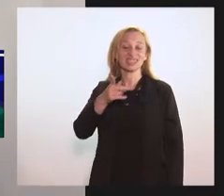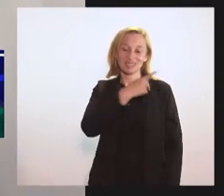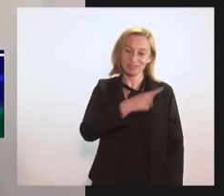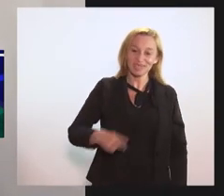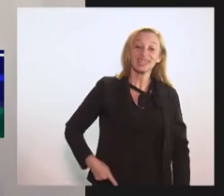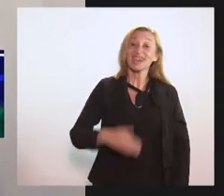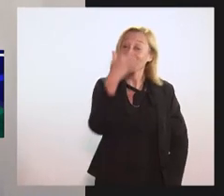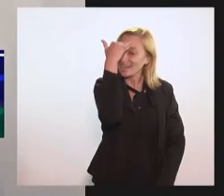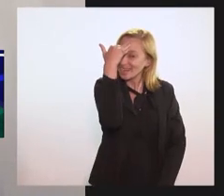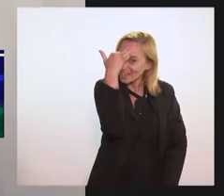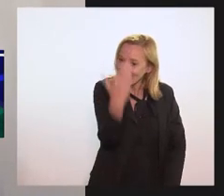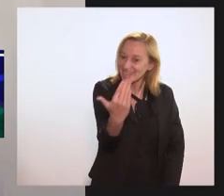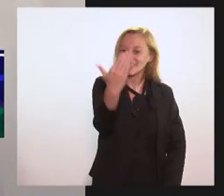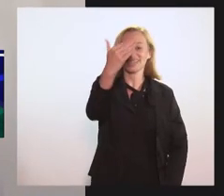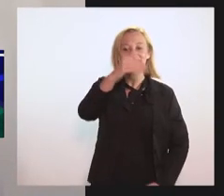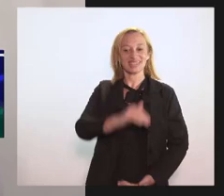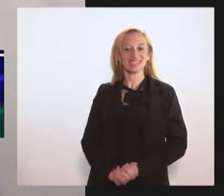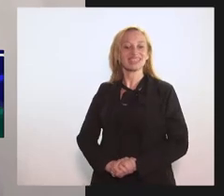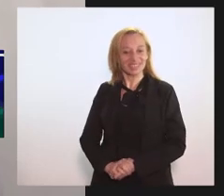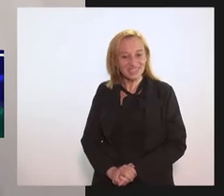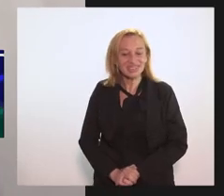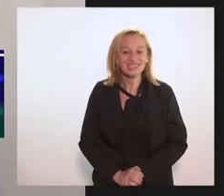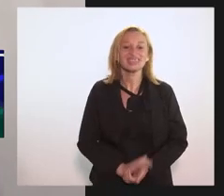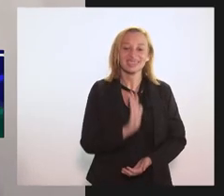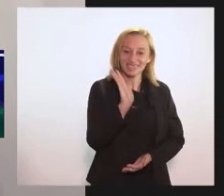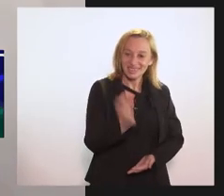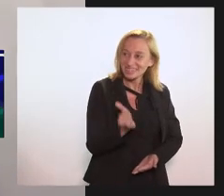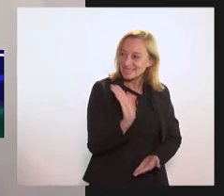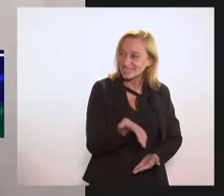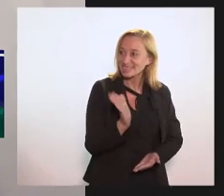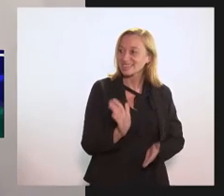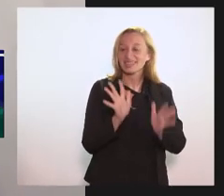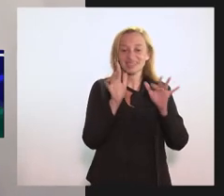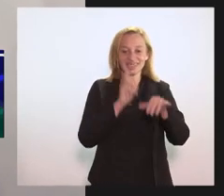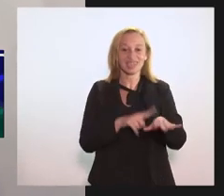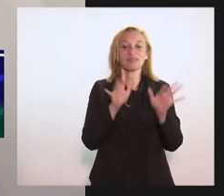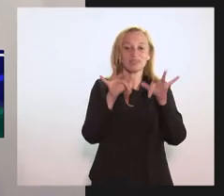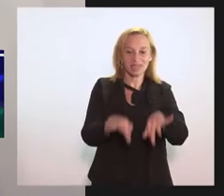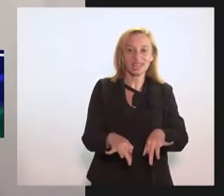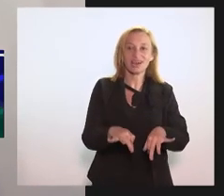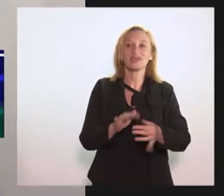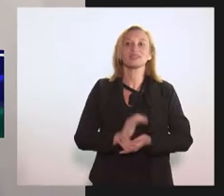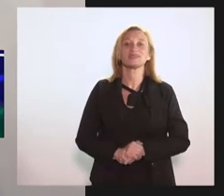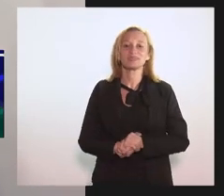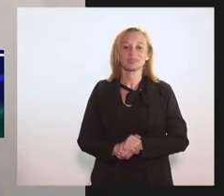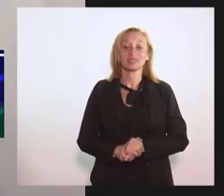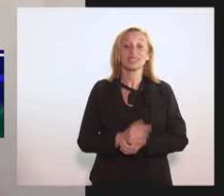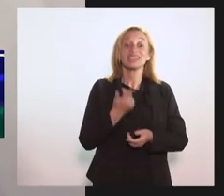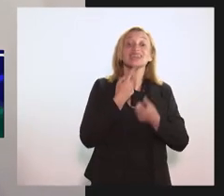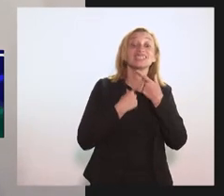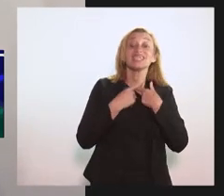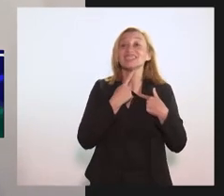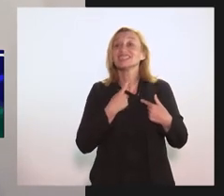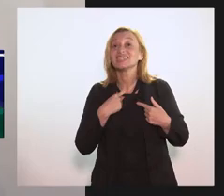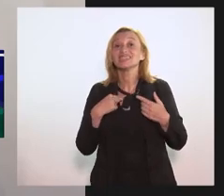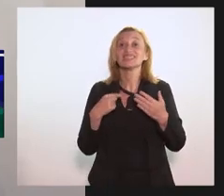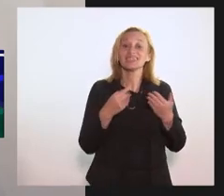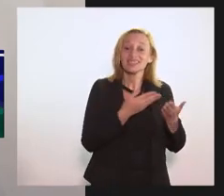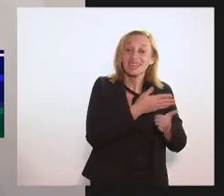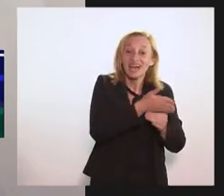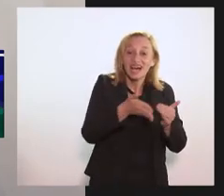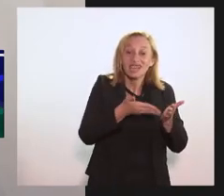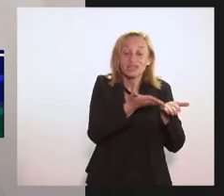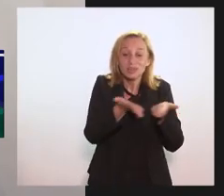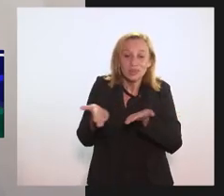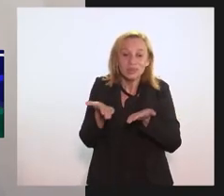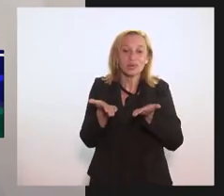Eu agradeço, né, pela concessão já nessa reta final do expediente final, desejando a vossa